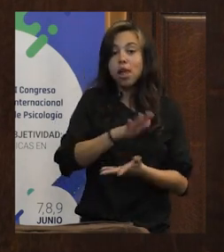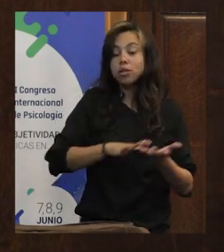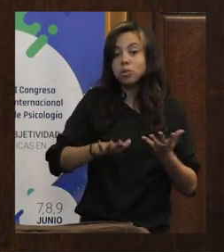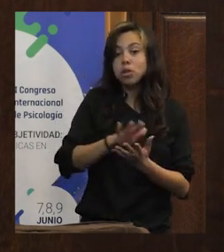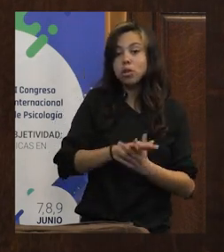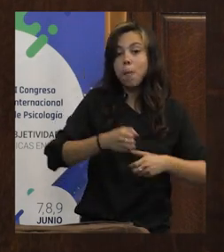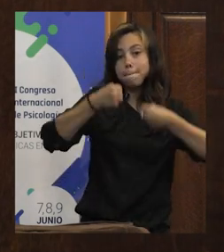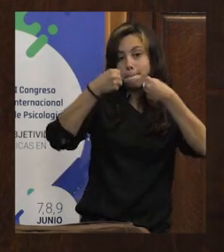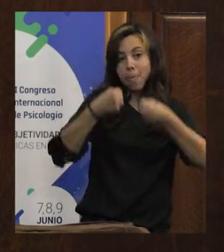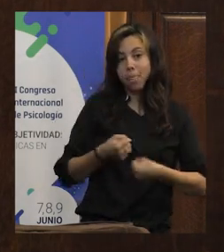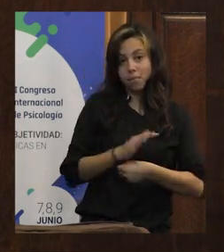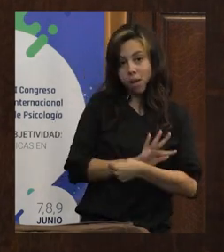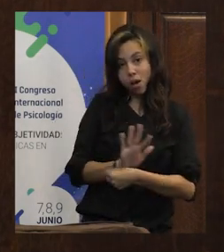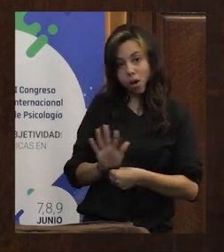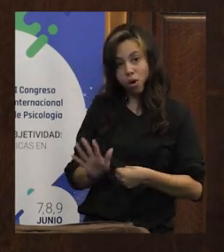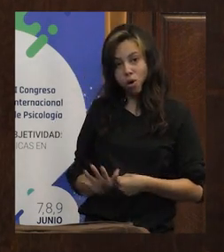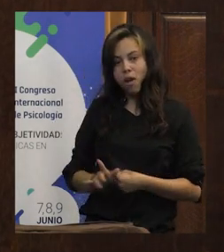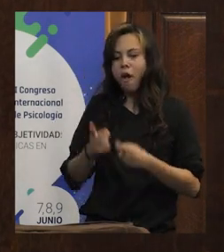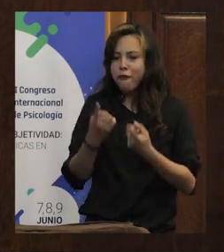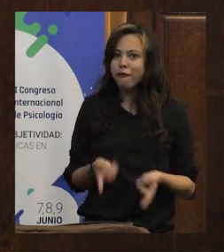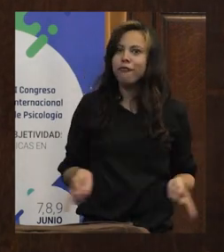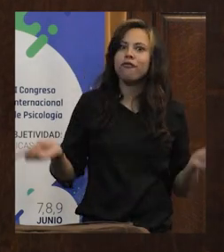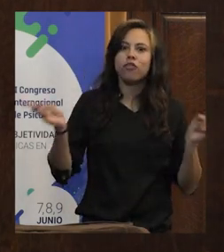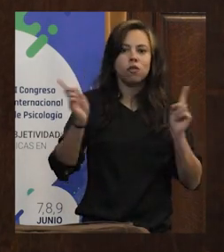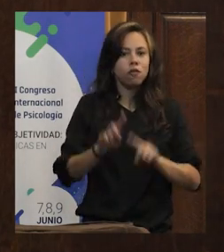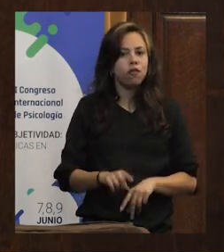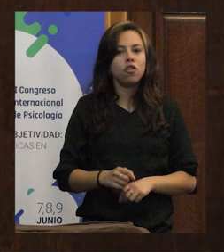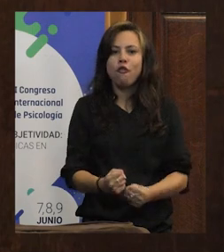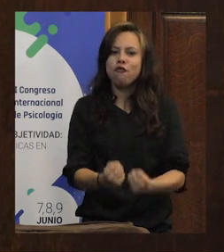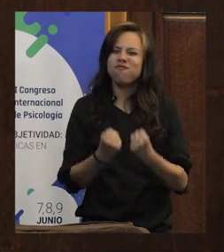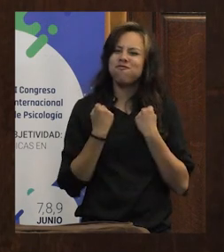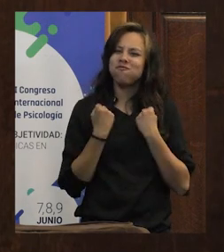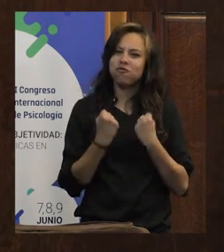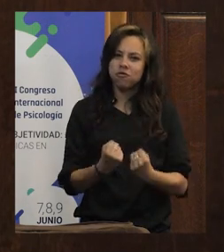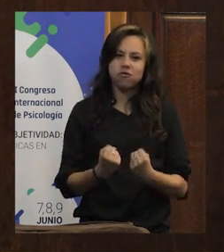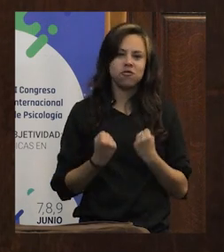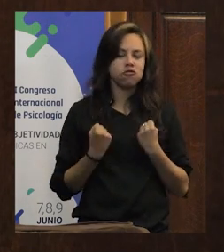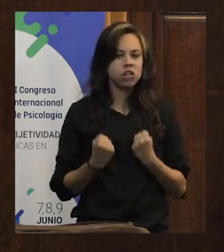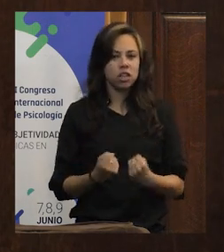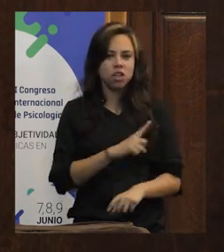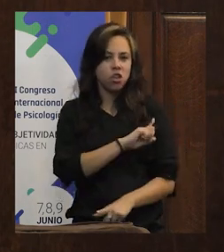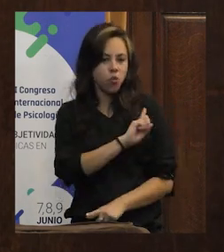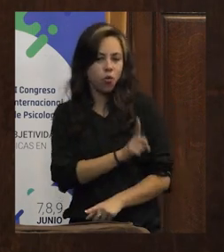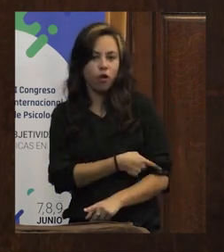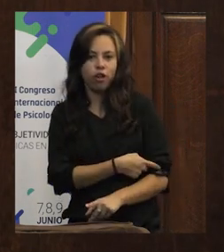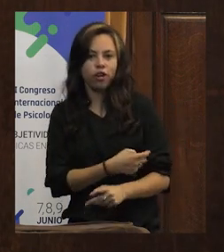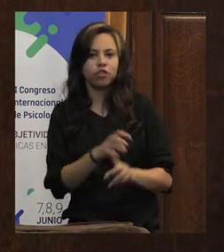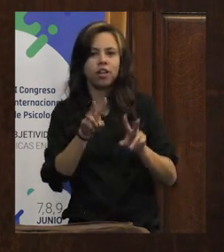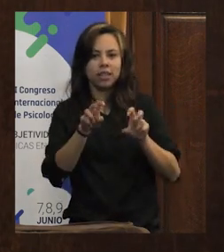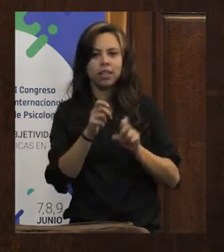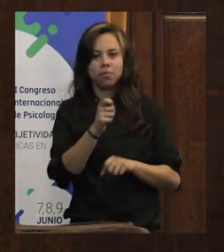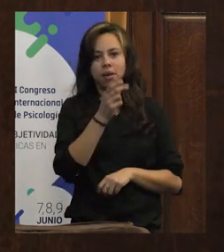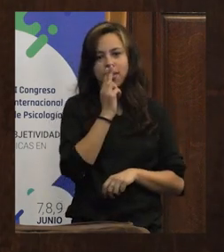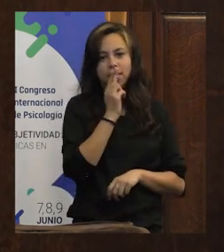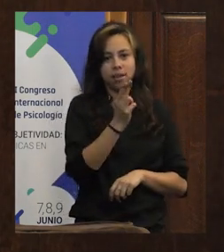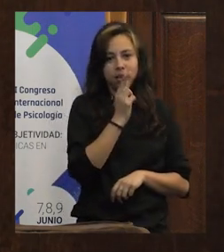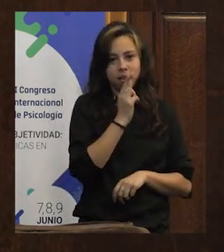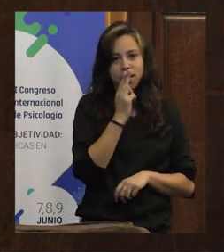o tabaco voltou a estar muito presente, agravando os quadros de